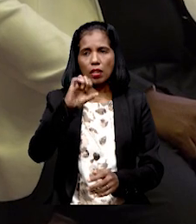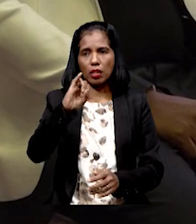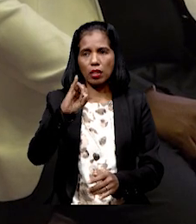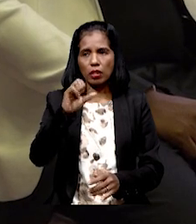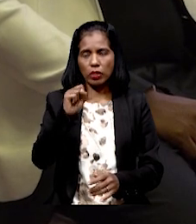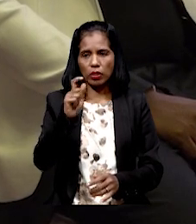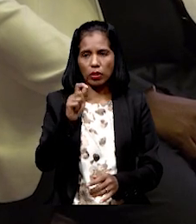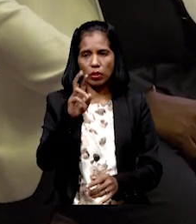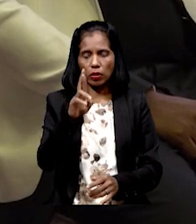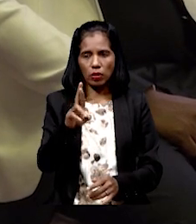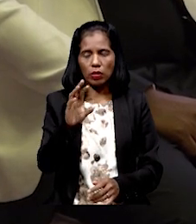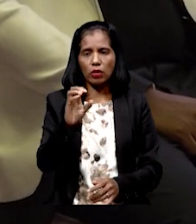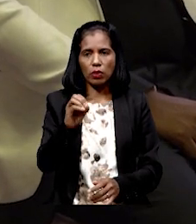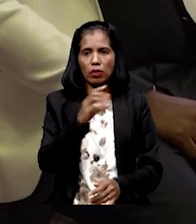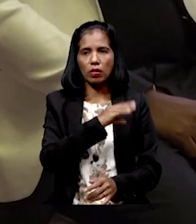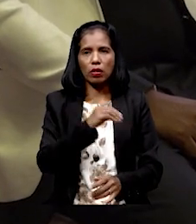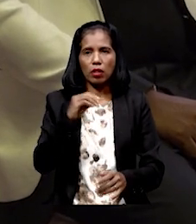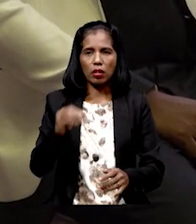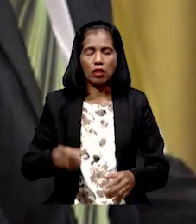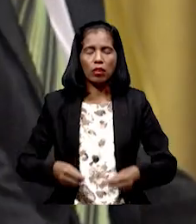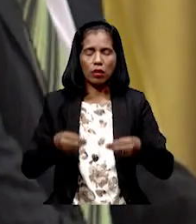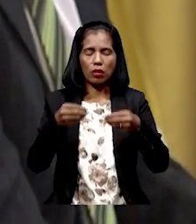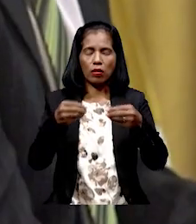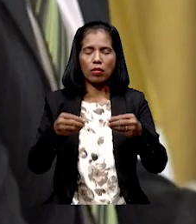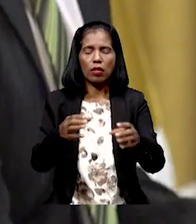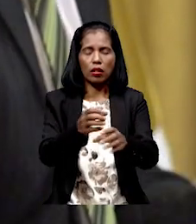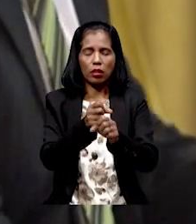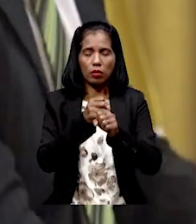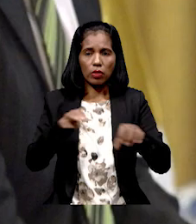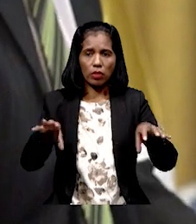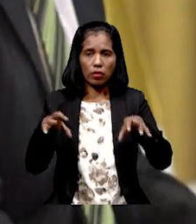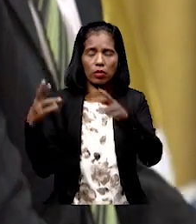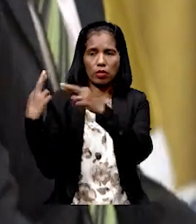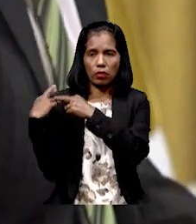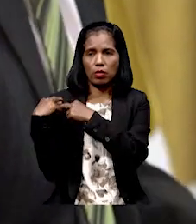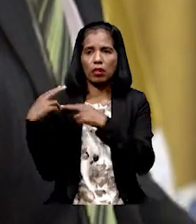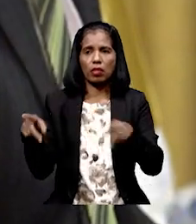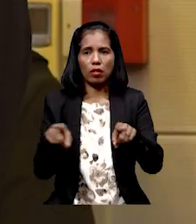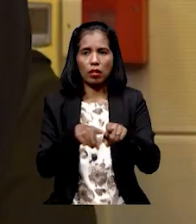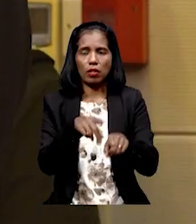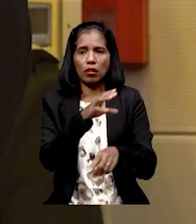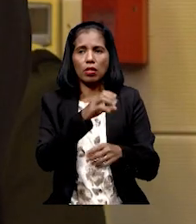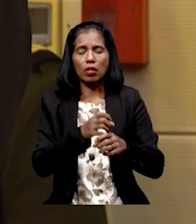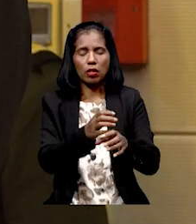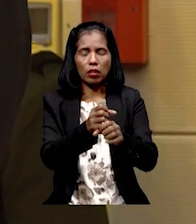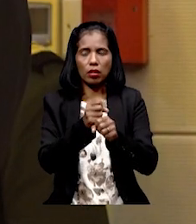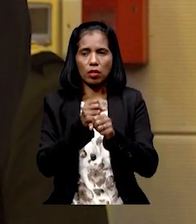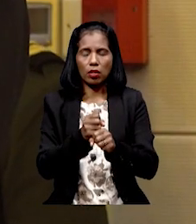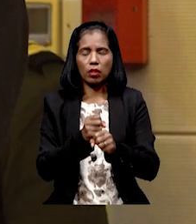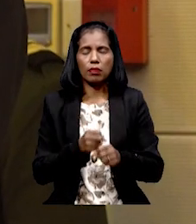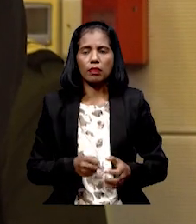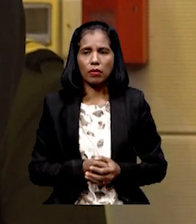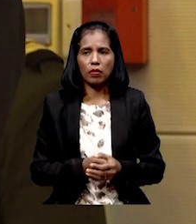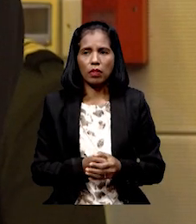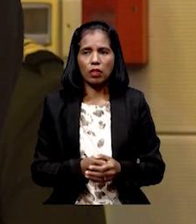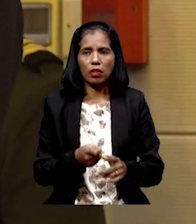Coliati, ao ser empossado como Vice-Chefe do Estado-Maior General das Forças Armadas, assume o Sr. General